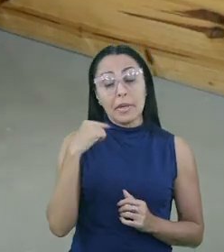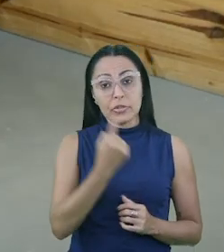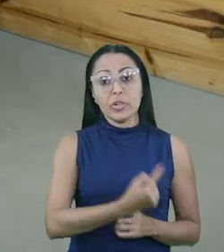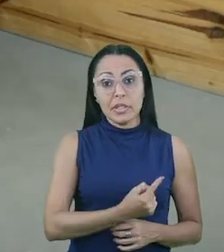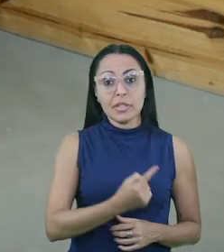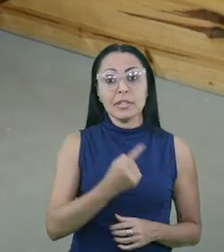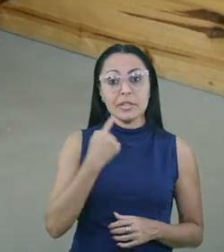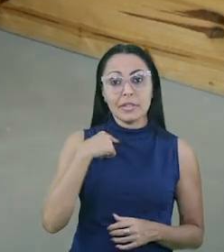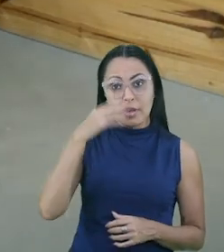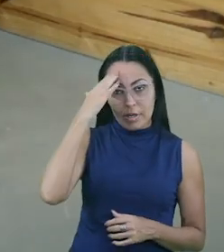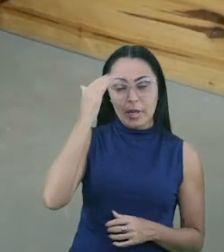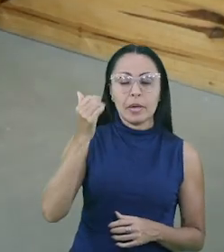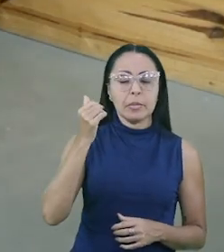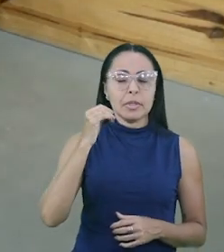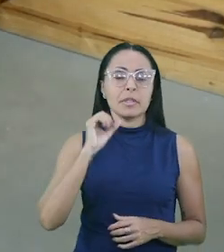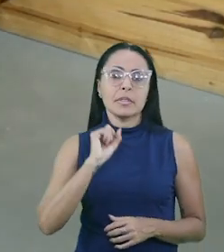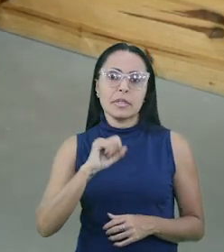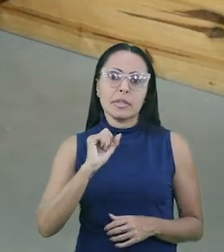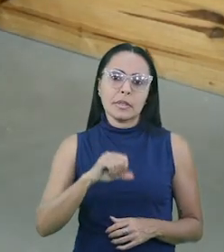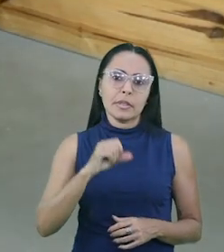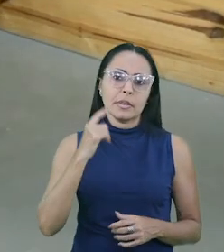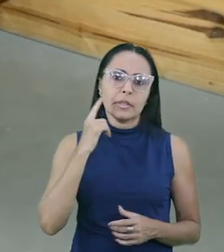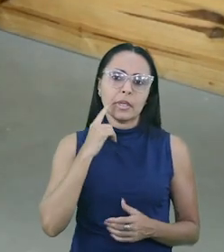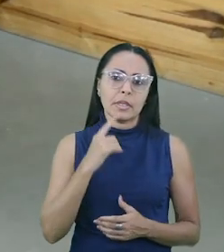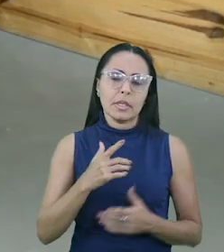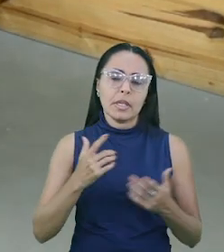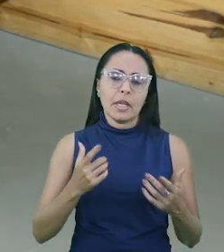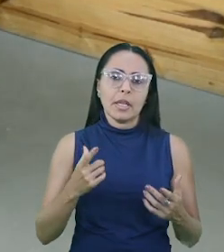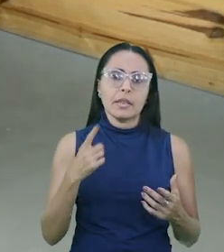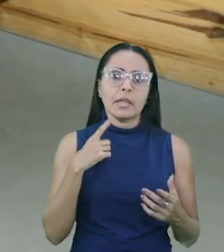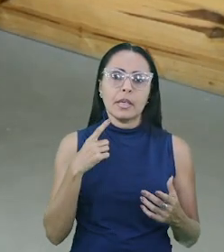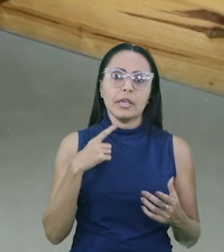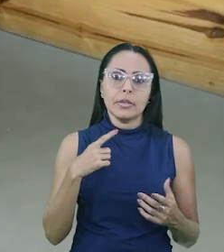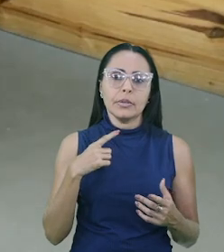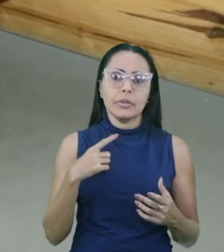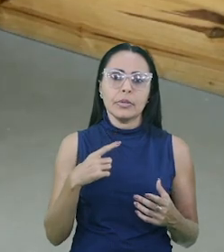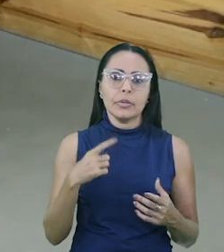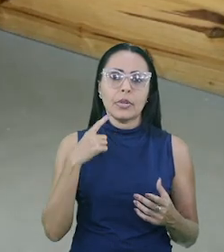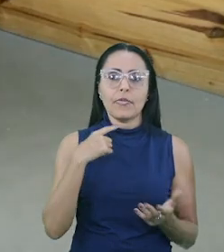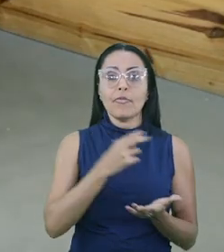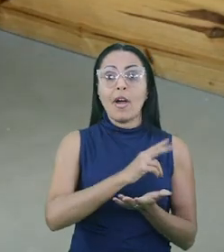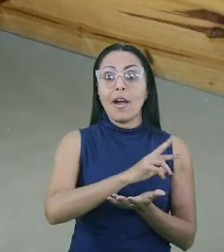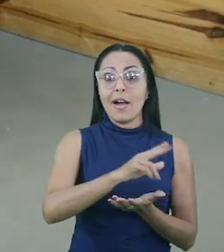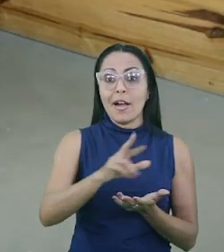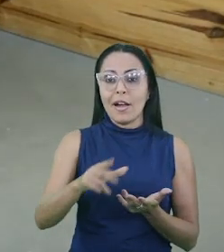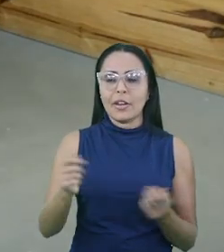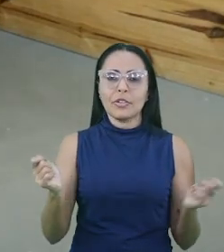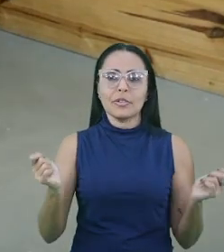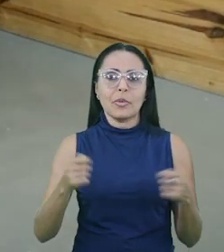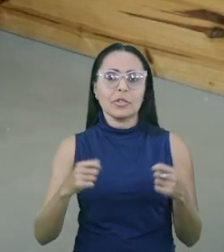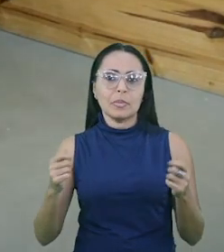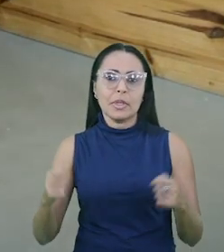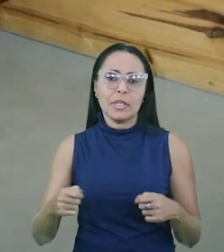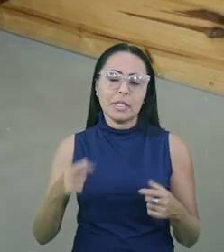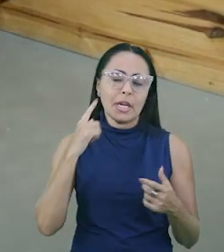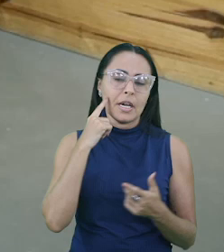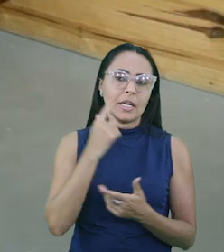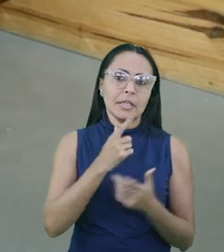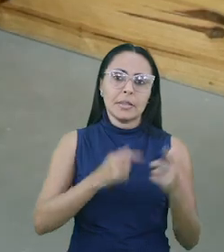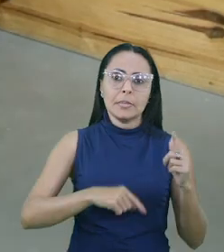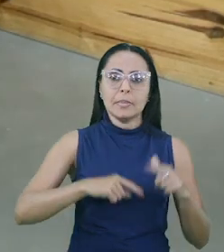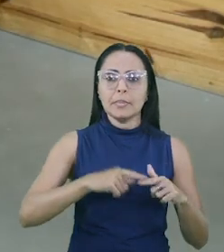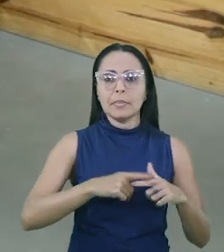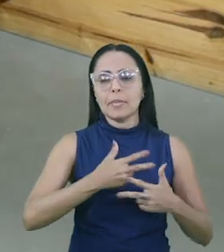que a produção gráfica, a gente tem diversas possibilidades, né, de produção de material,